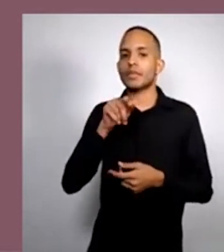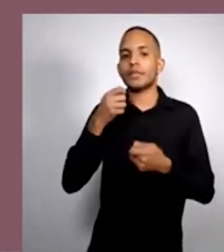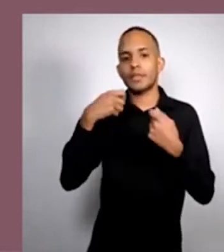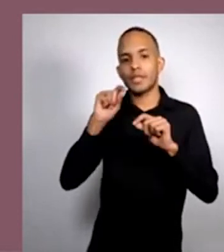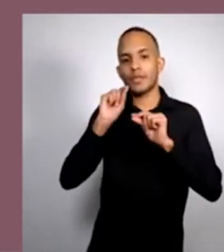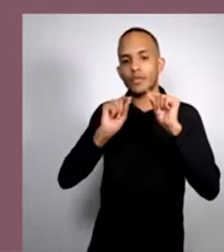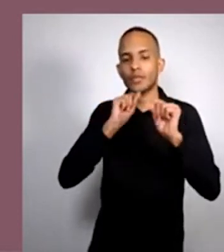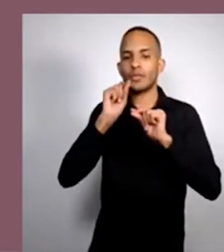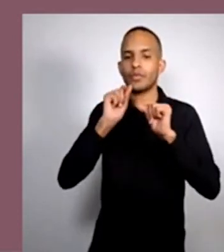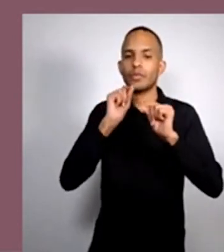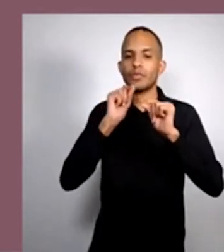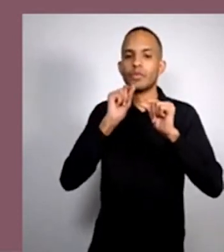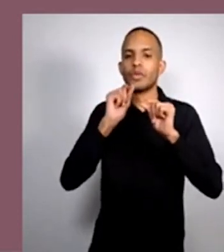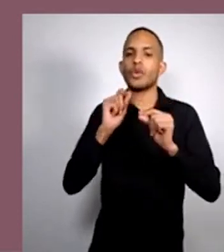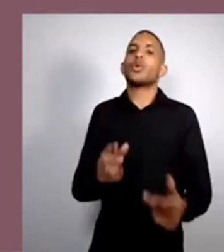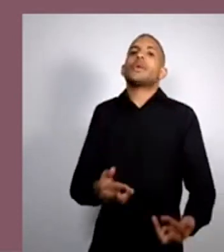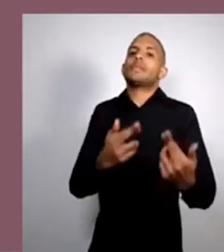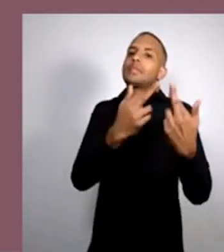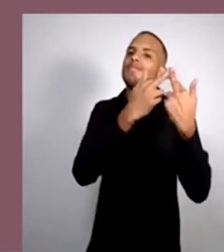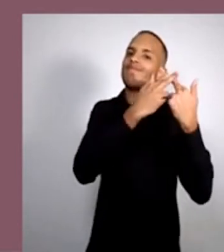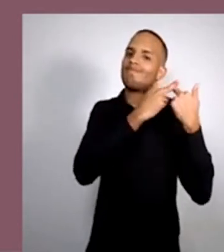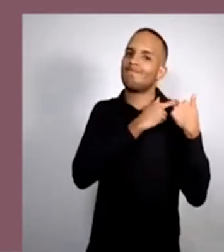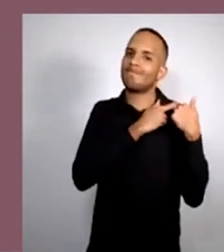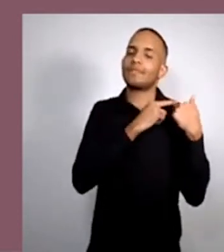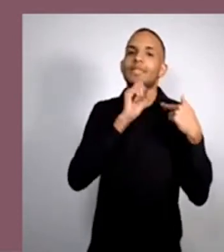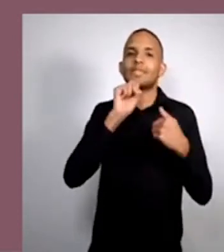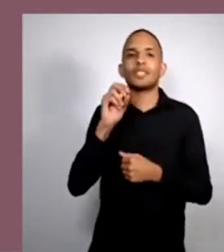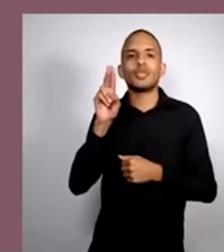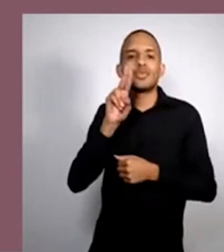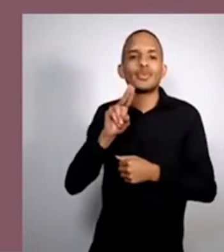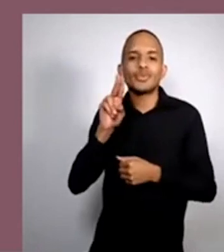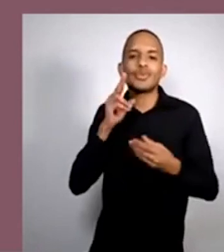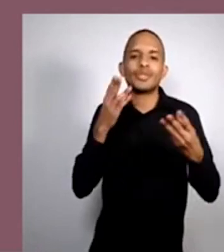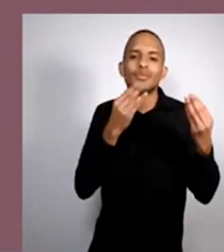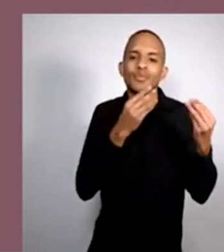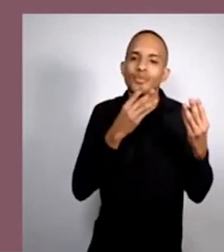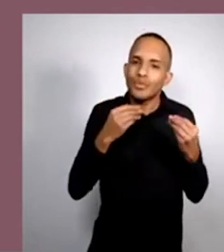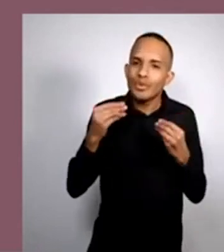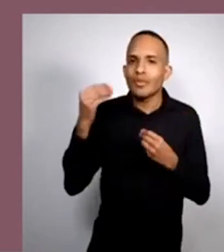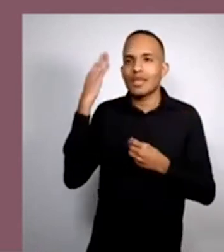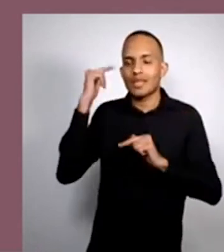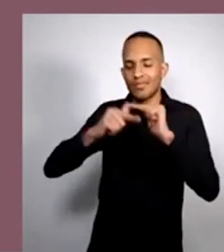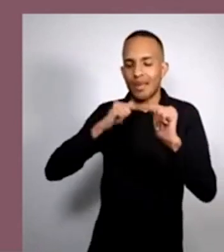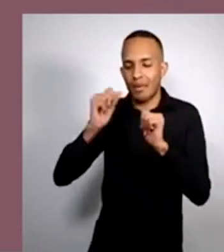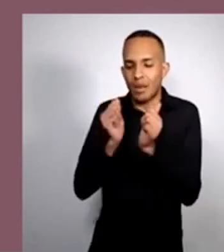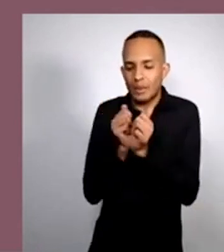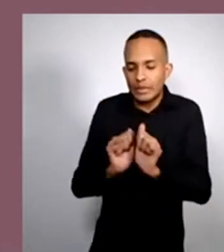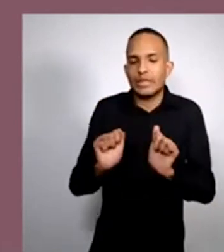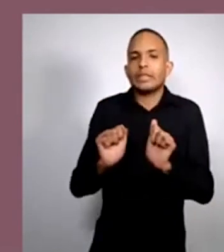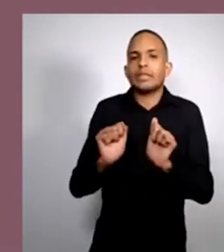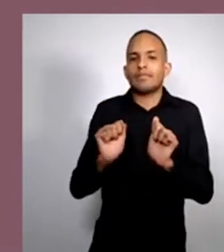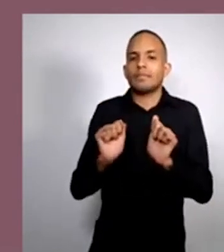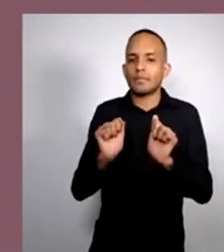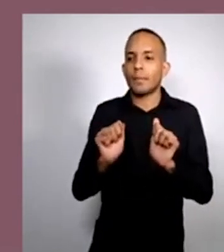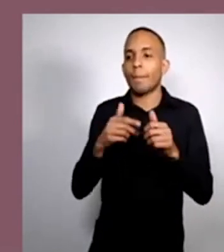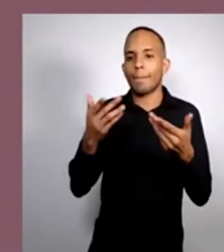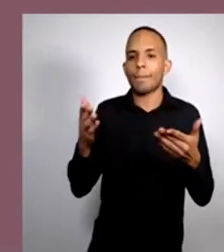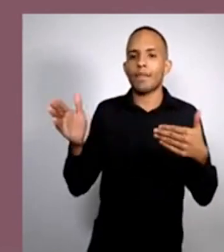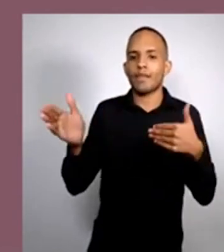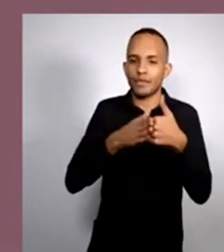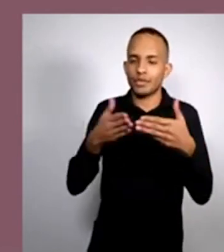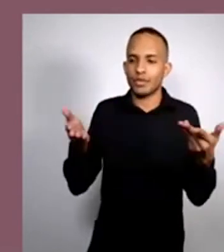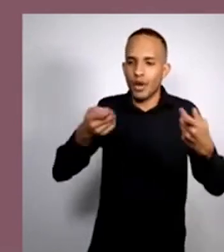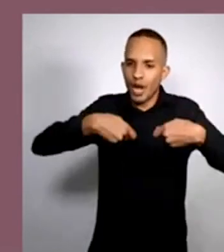assumir pelo fato de usufruírem do muito que o trabalho escravo possibilitou ao país. Assim fecha essa